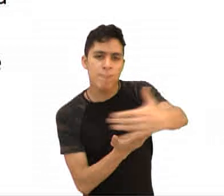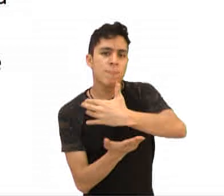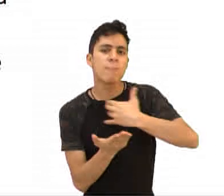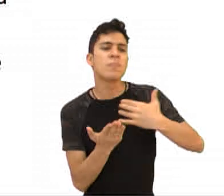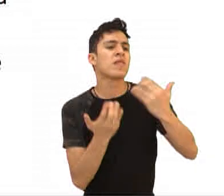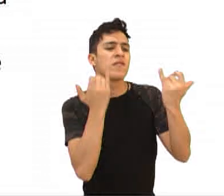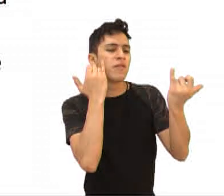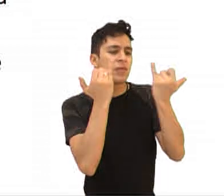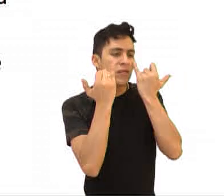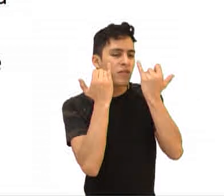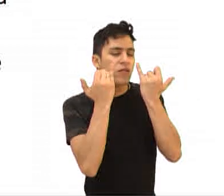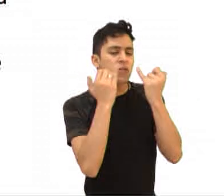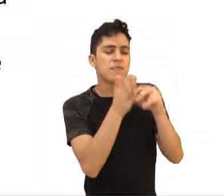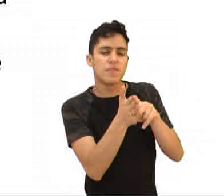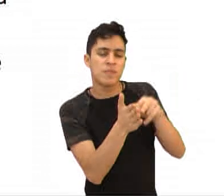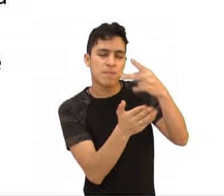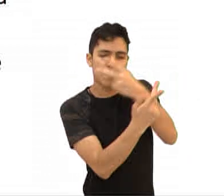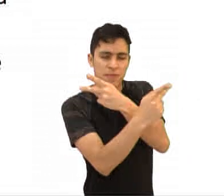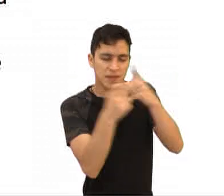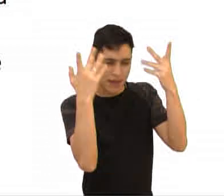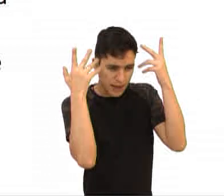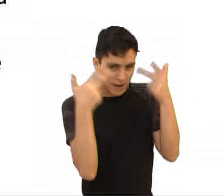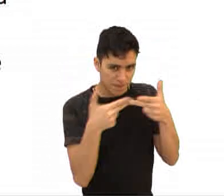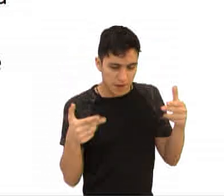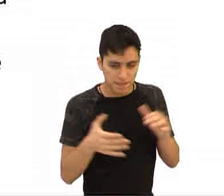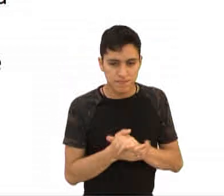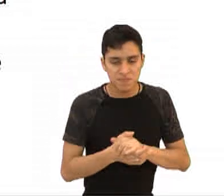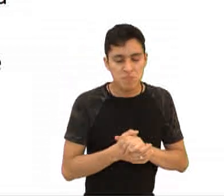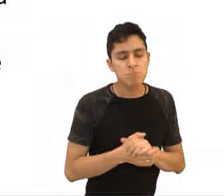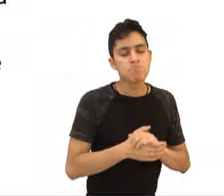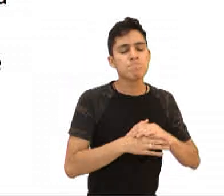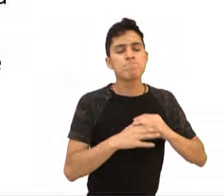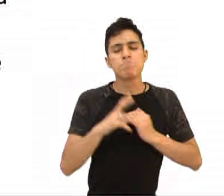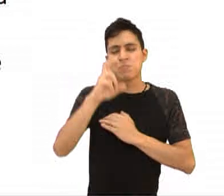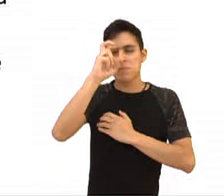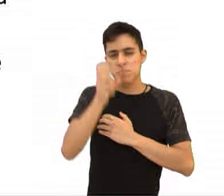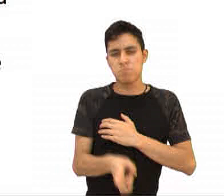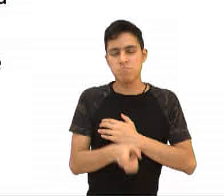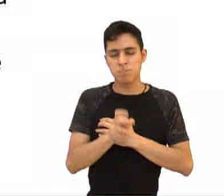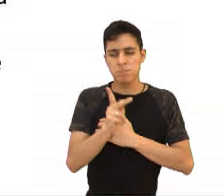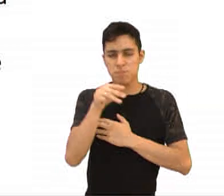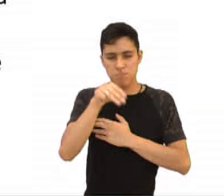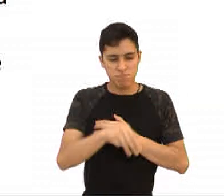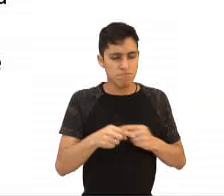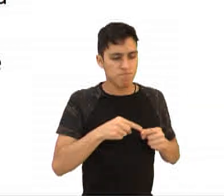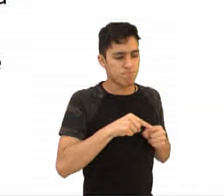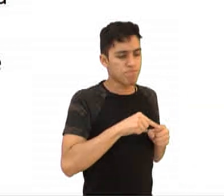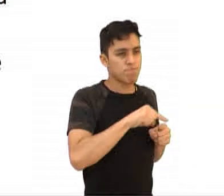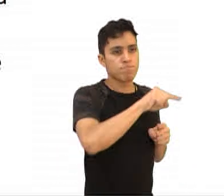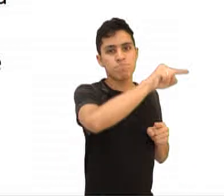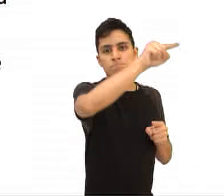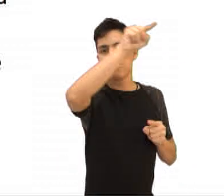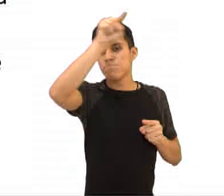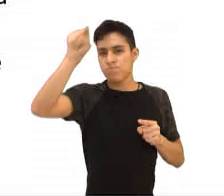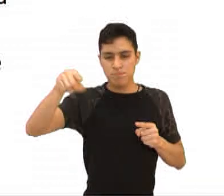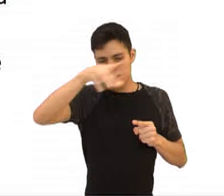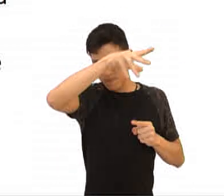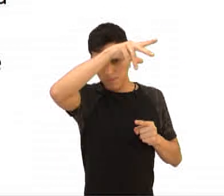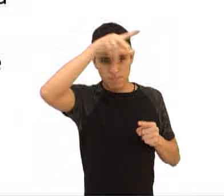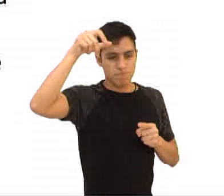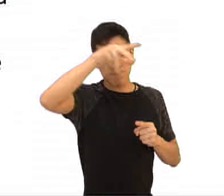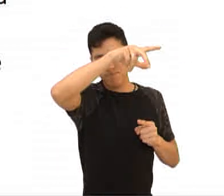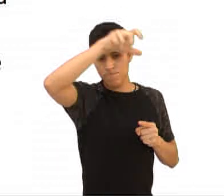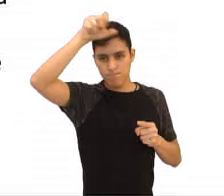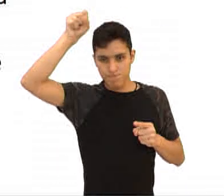Pantanal. Recém-chegada de uma expedição que rodou mais de 5.000 quilômetros em 10 dias entre Pantanal e Mato Grosso e Mato Grosso do Sul,